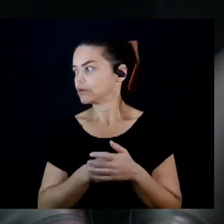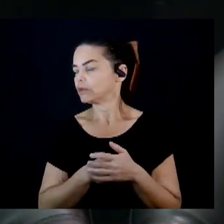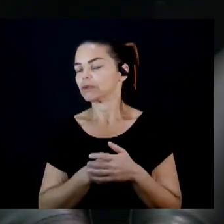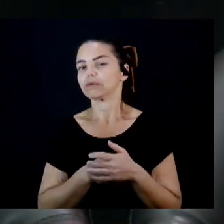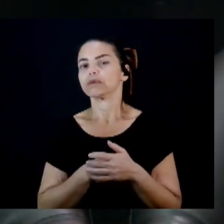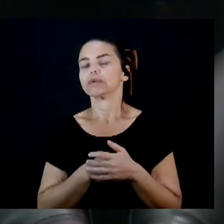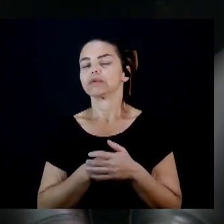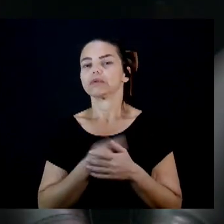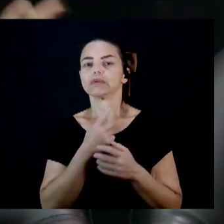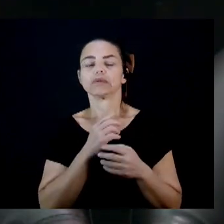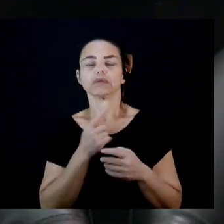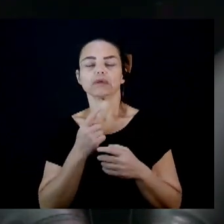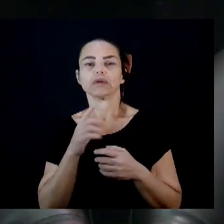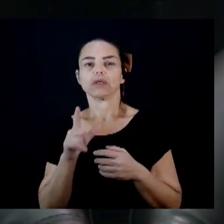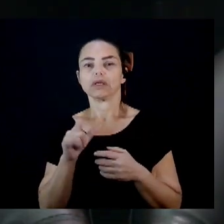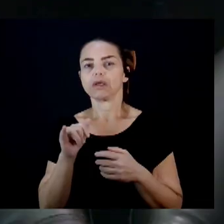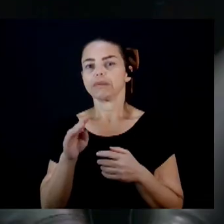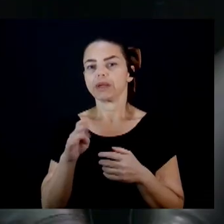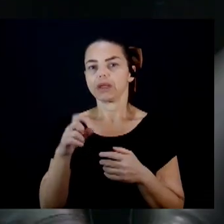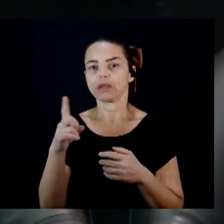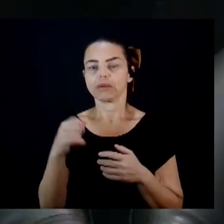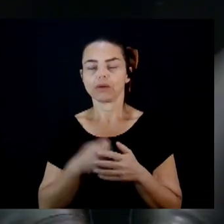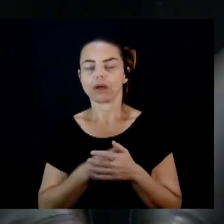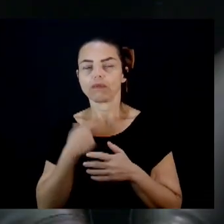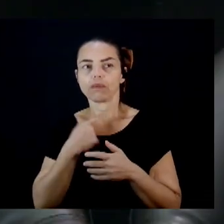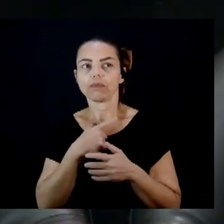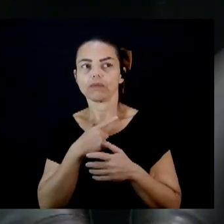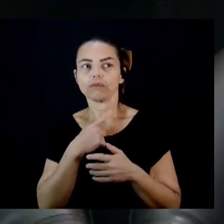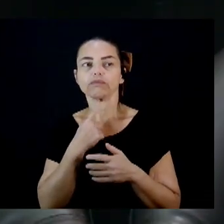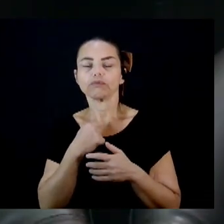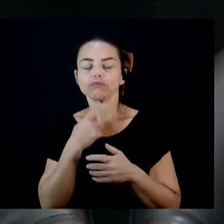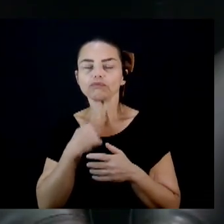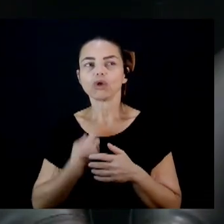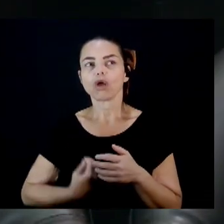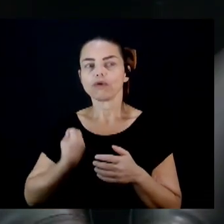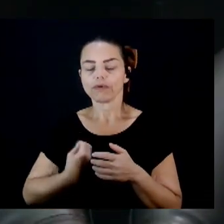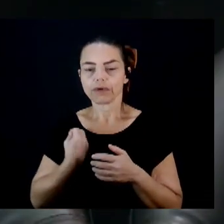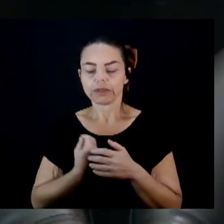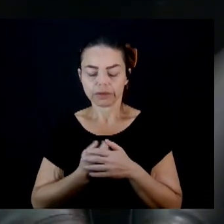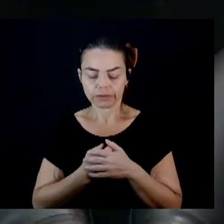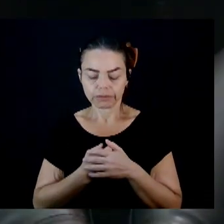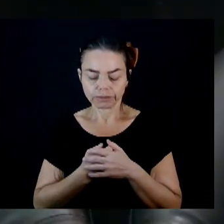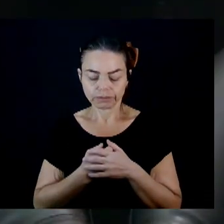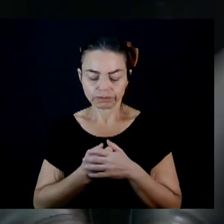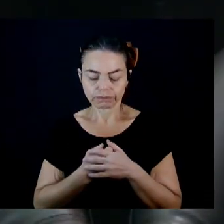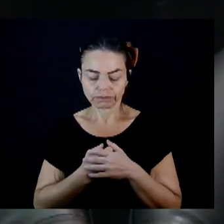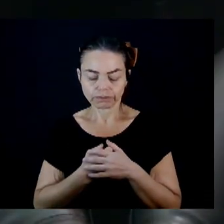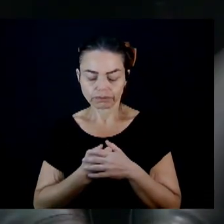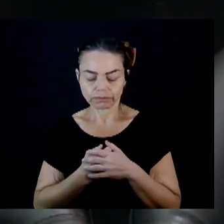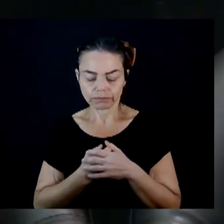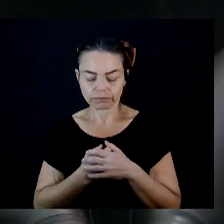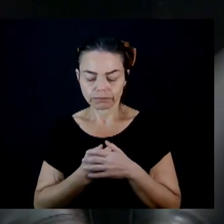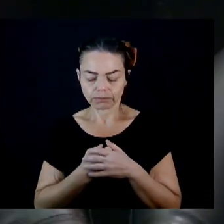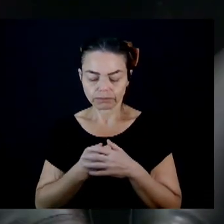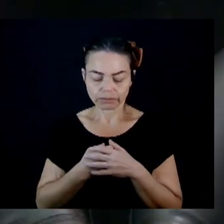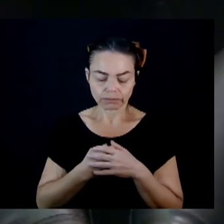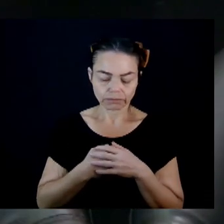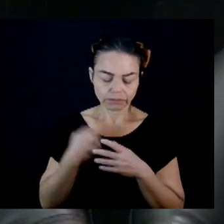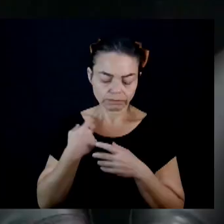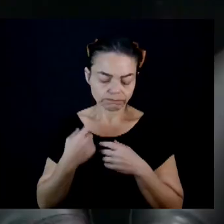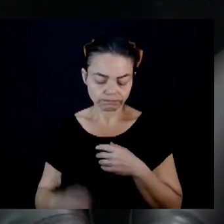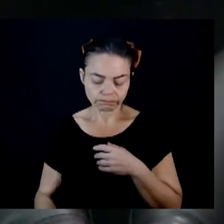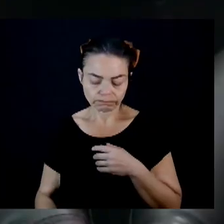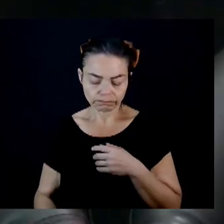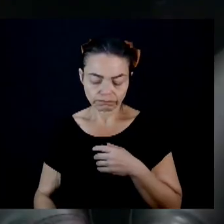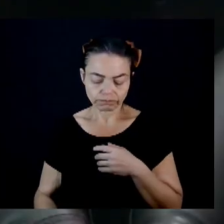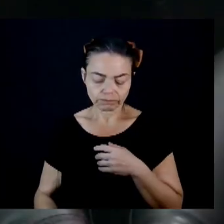Uhum. Libido é vontade de viver. Perfeito. Então, quando a gente fala de libido,